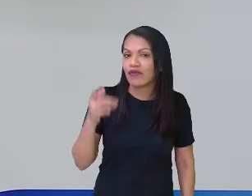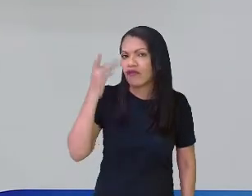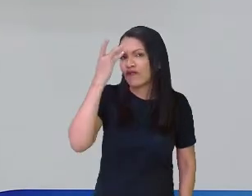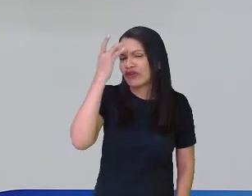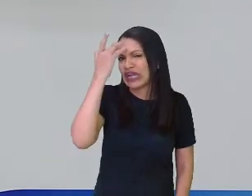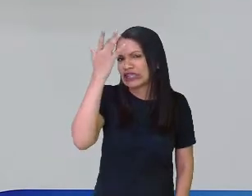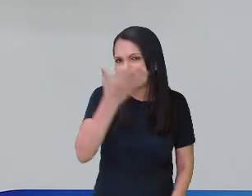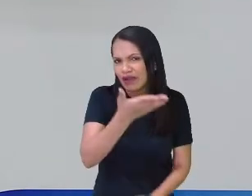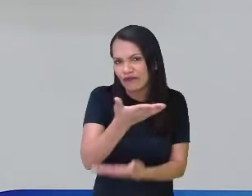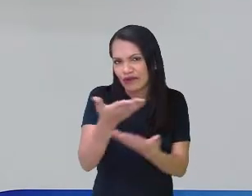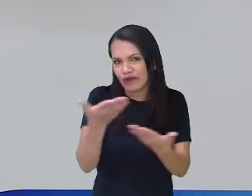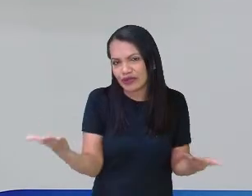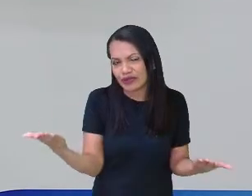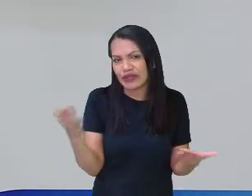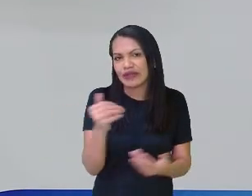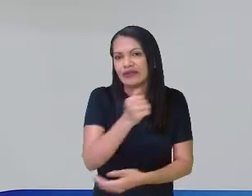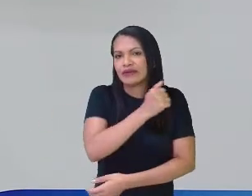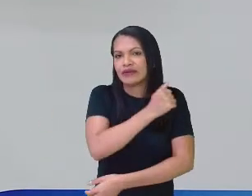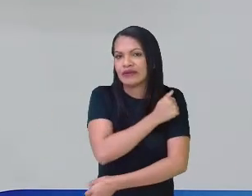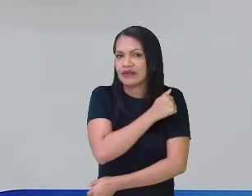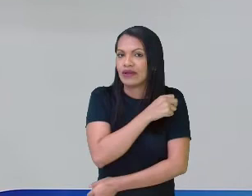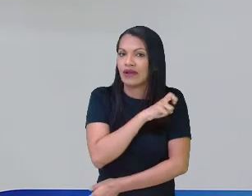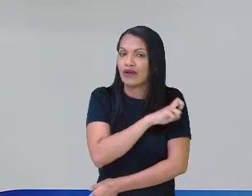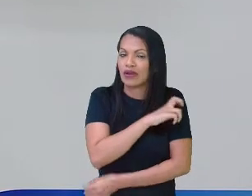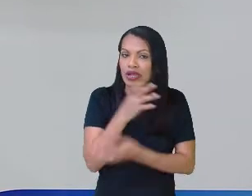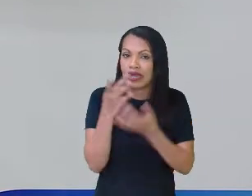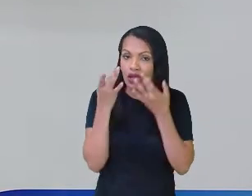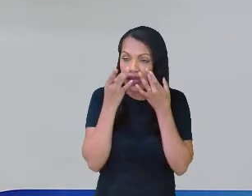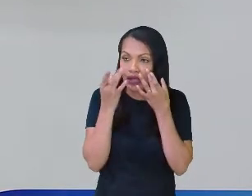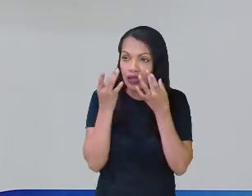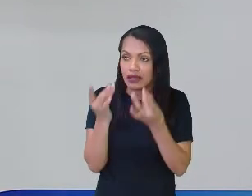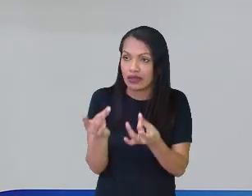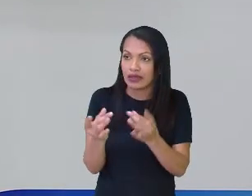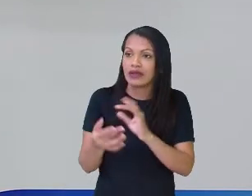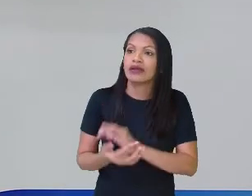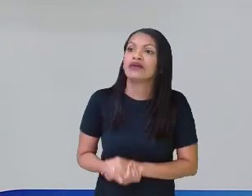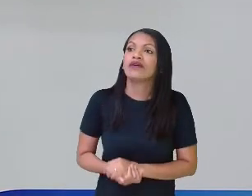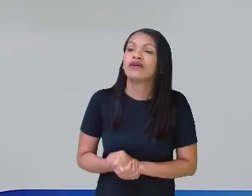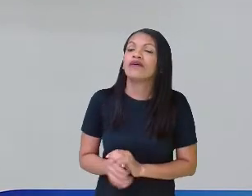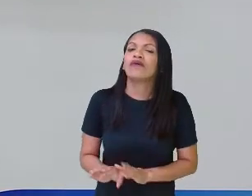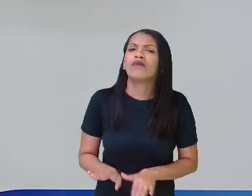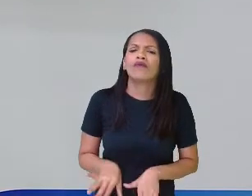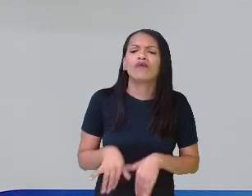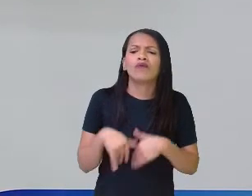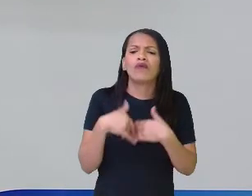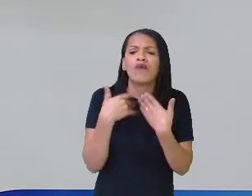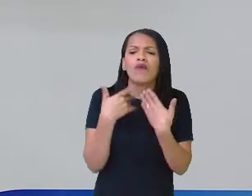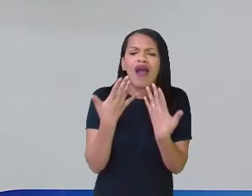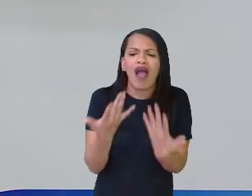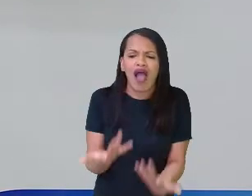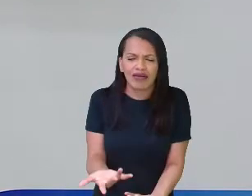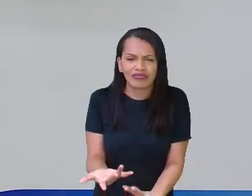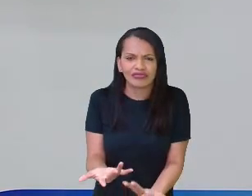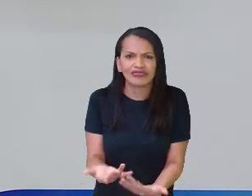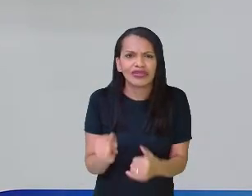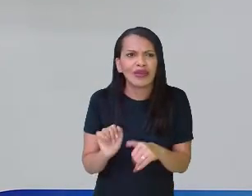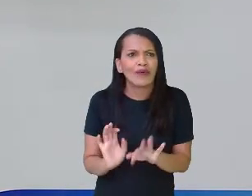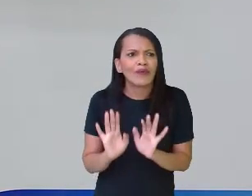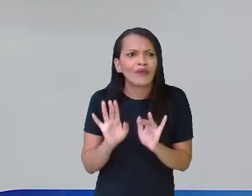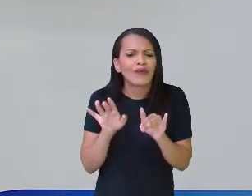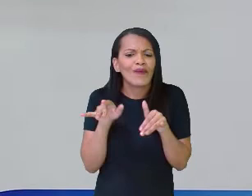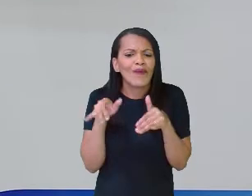facilito muito para essa turma. Presta atenção. Quais brinquedos foram os mais vendidos?